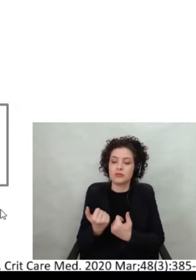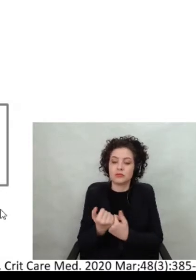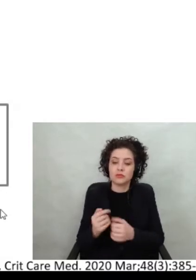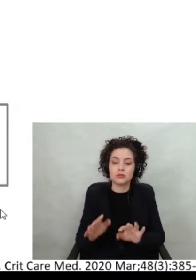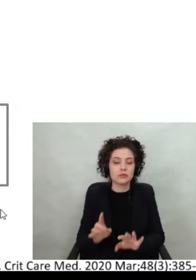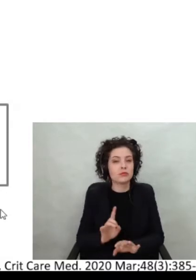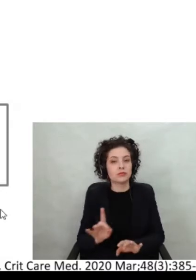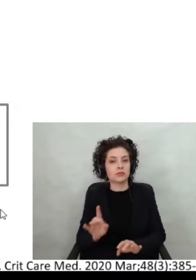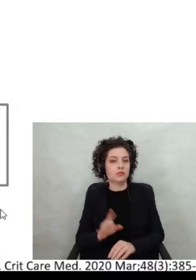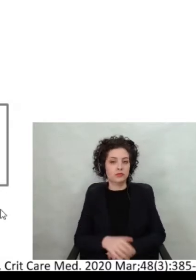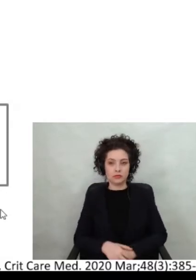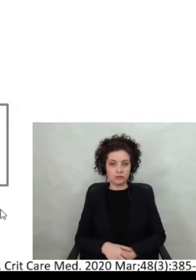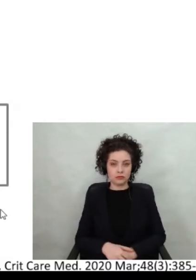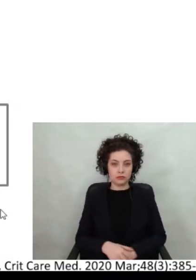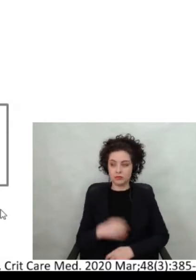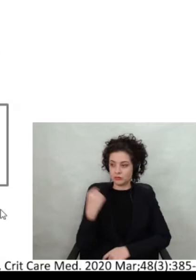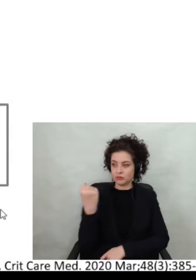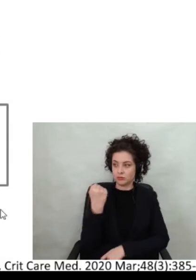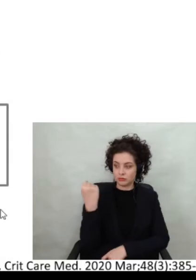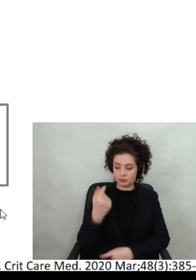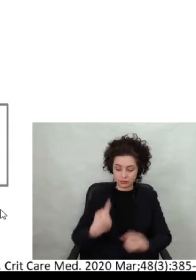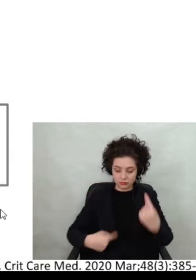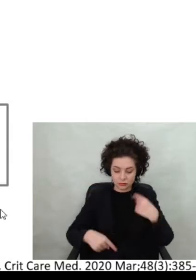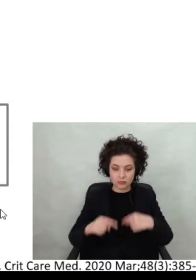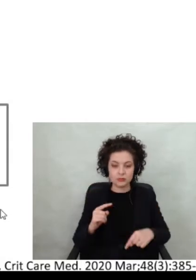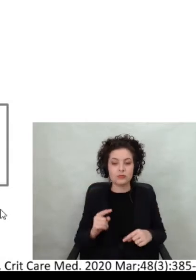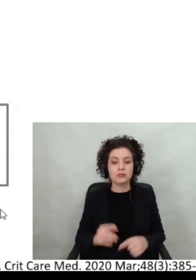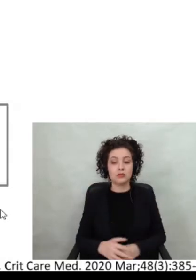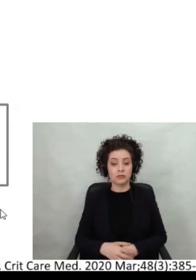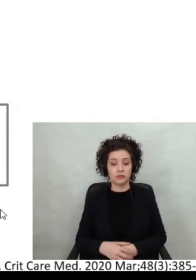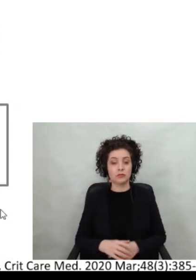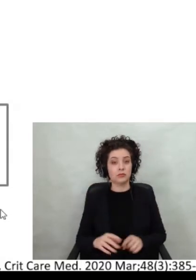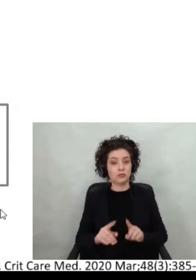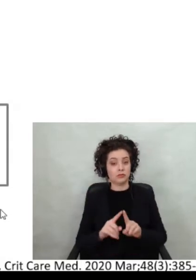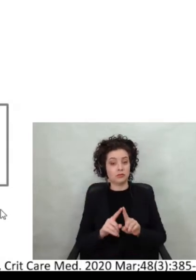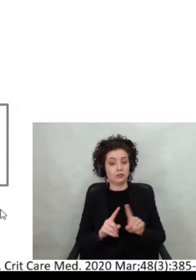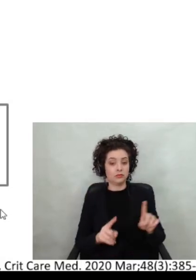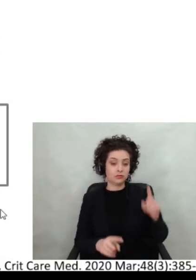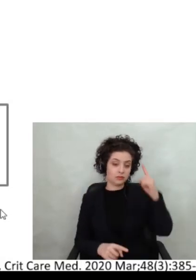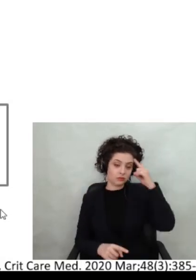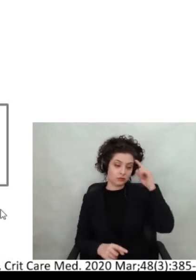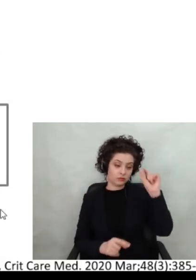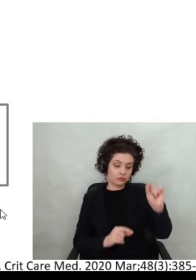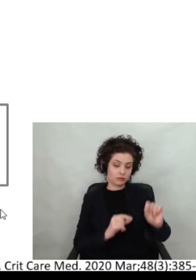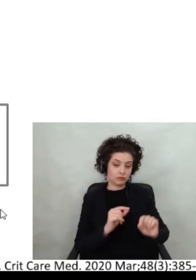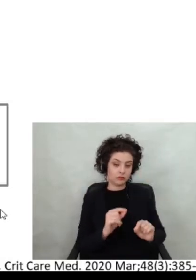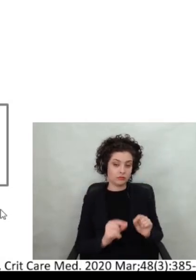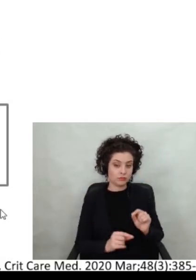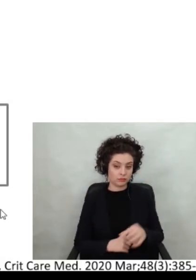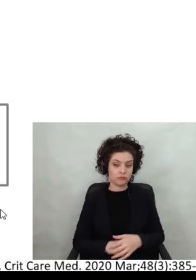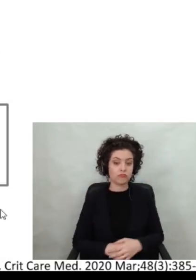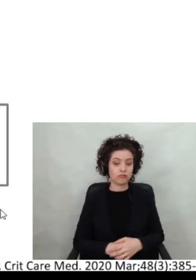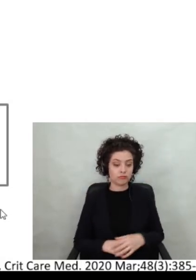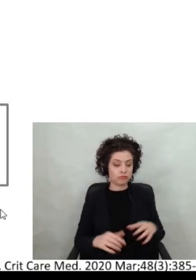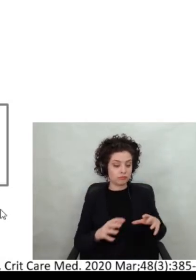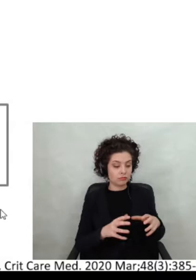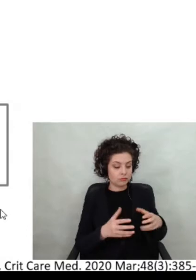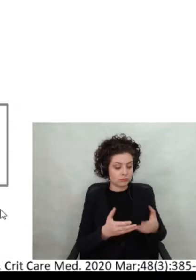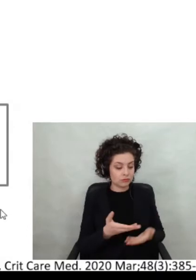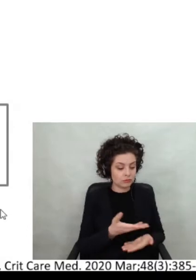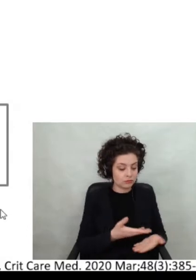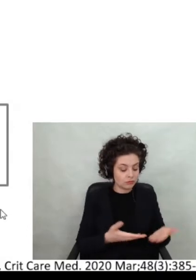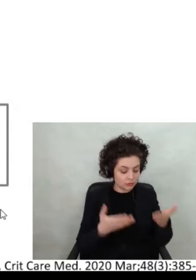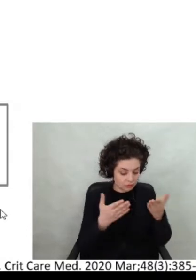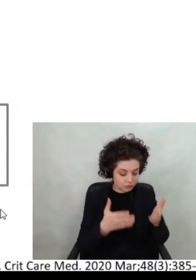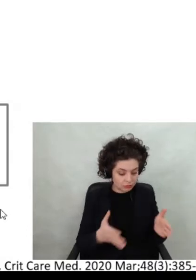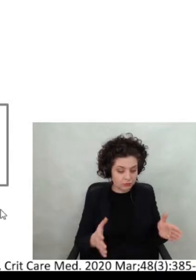à gravidade hemodinâmica, ao choque, e sim pensar de uma maneira mais coletiva e mais abrangente. Então, mesmo antes